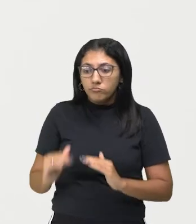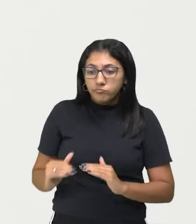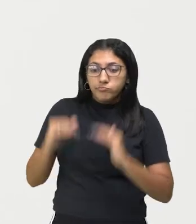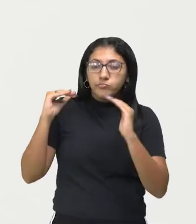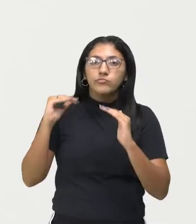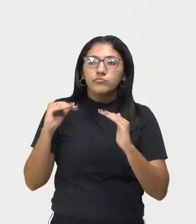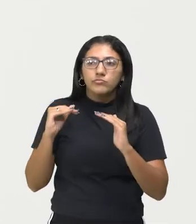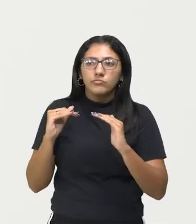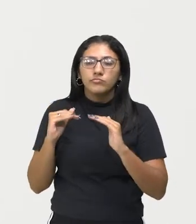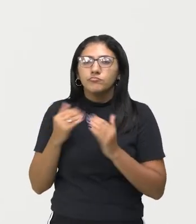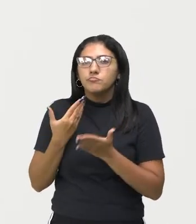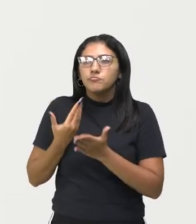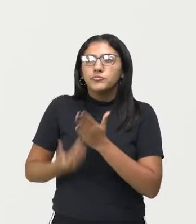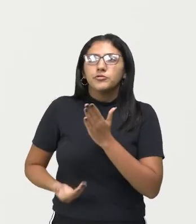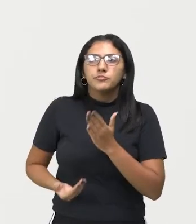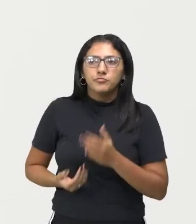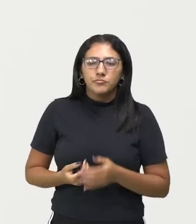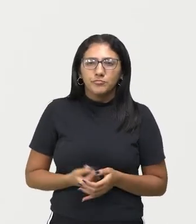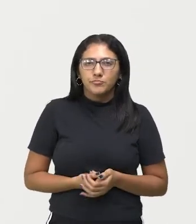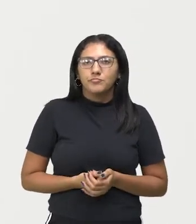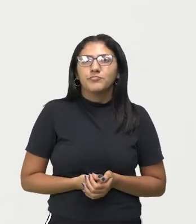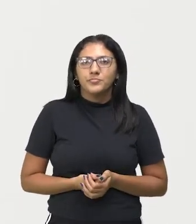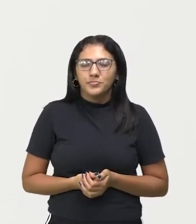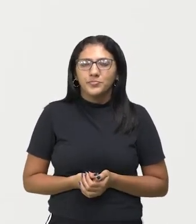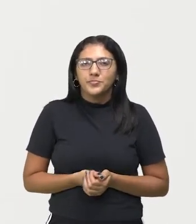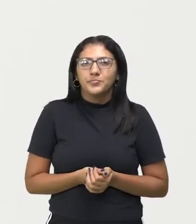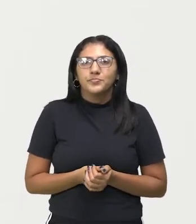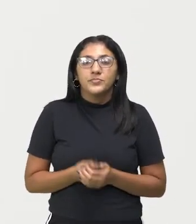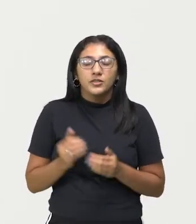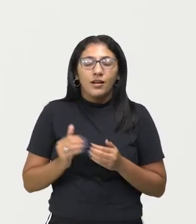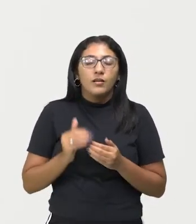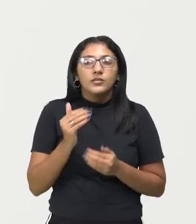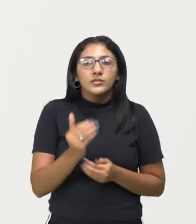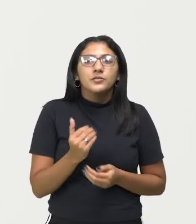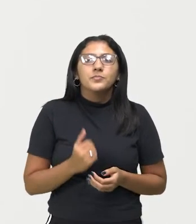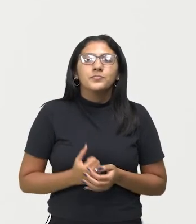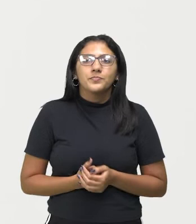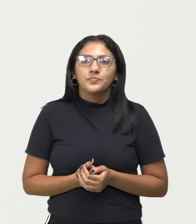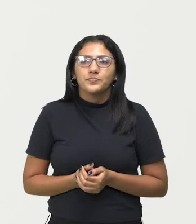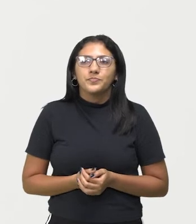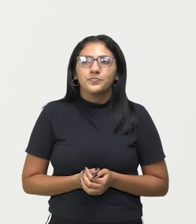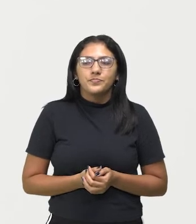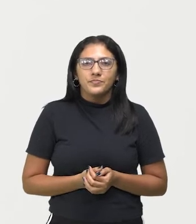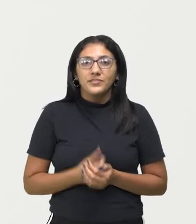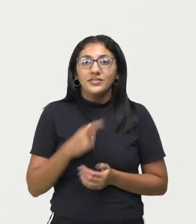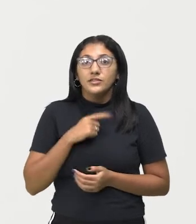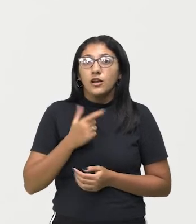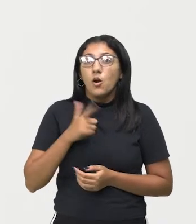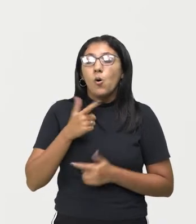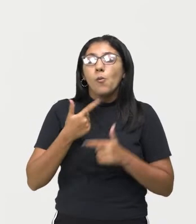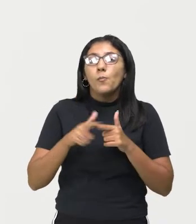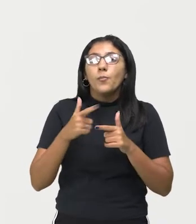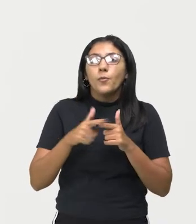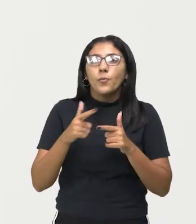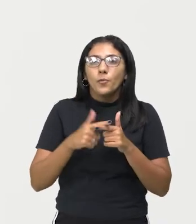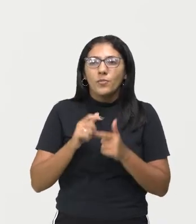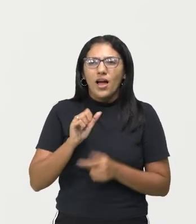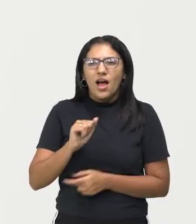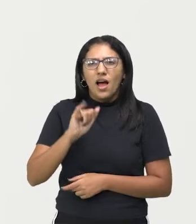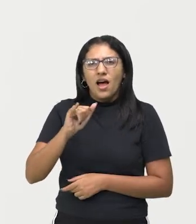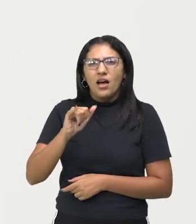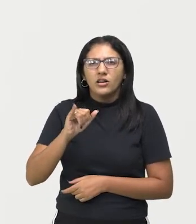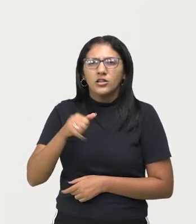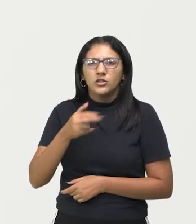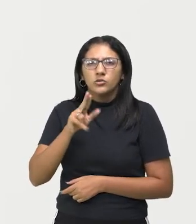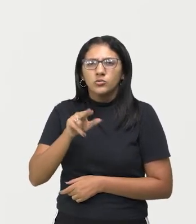eles não vão ter mais aquele contato. Okay? Seguindo, a gente verifica o outro problema, a jusante, ou seja,